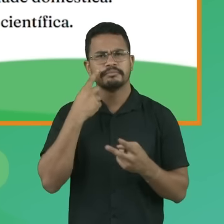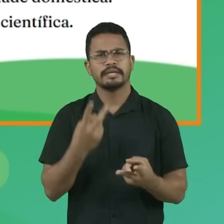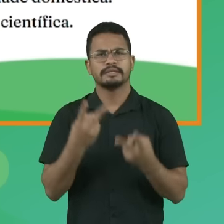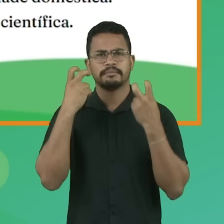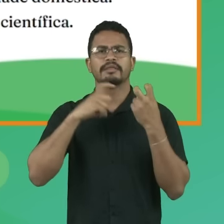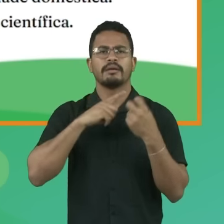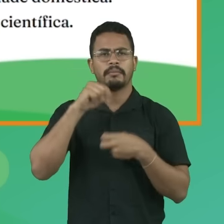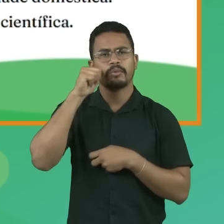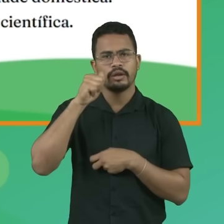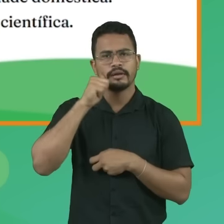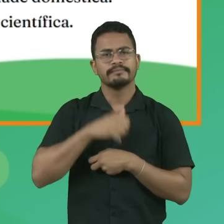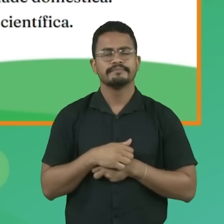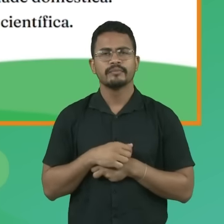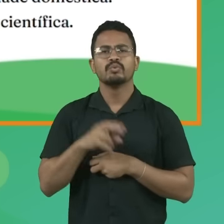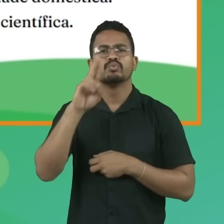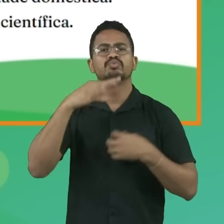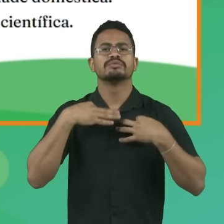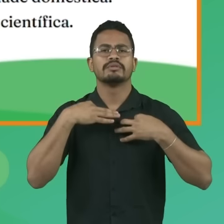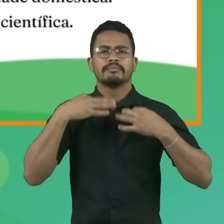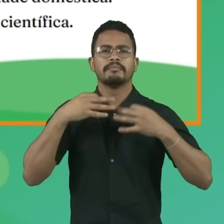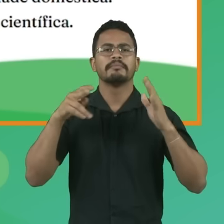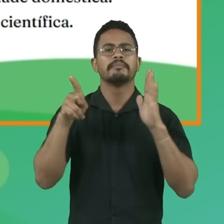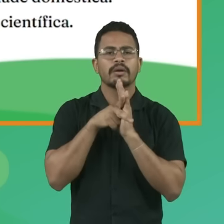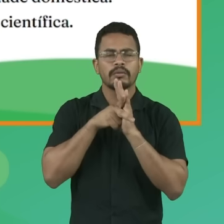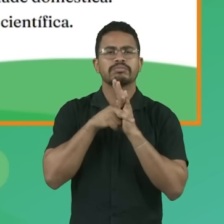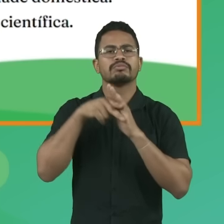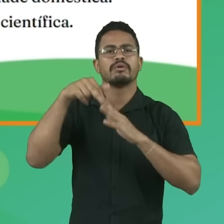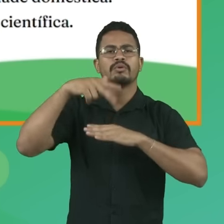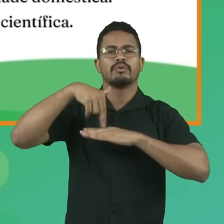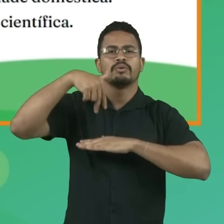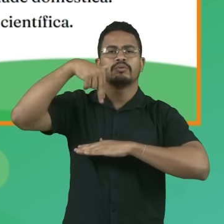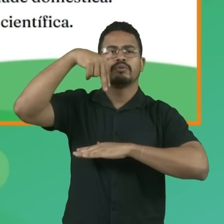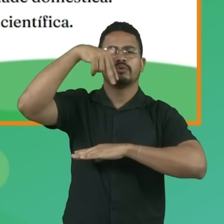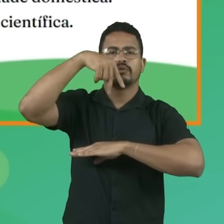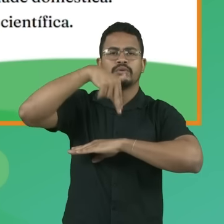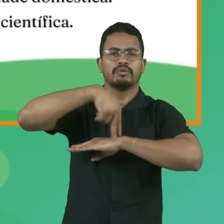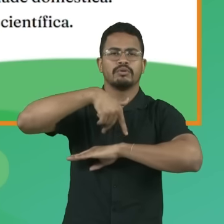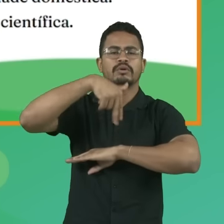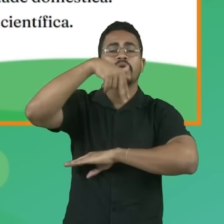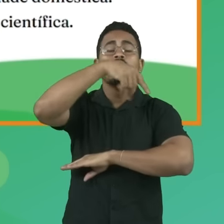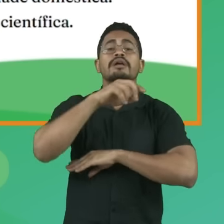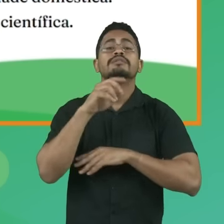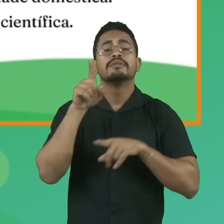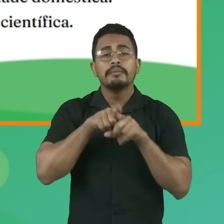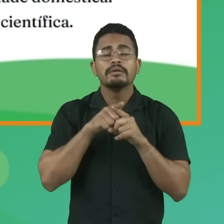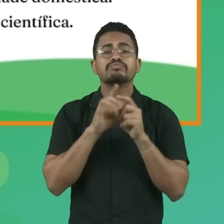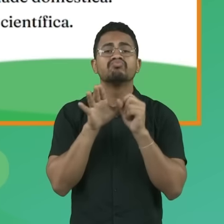ela vestida aqui com um uniforme espacial e segurando uma garrafinha aqui de limpol,